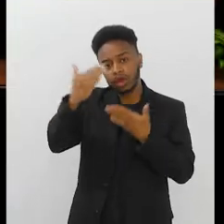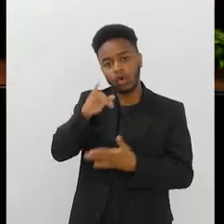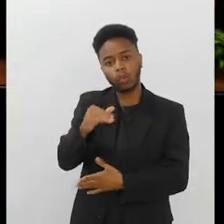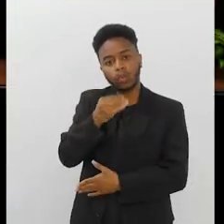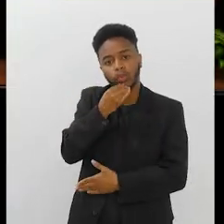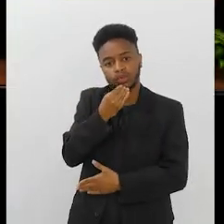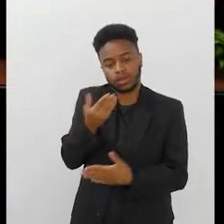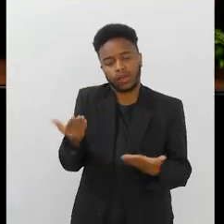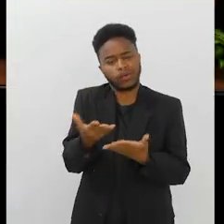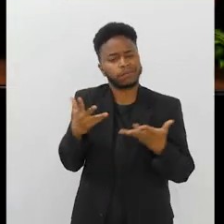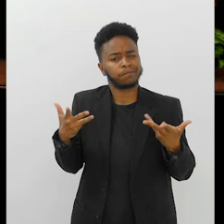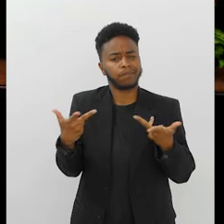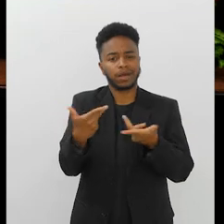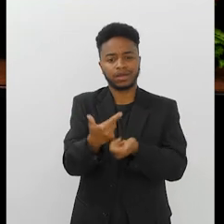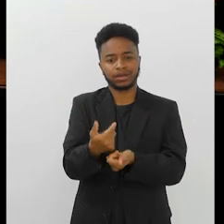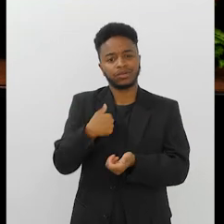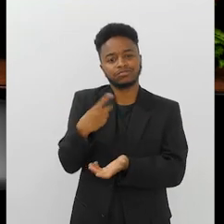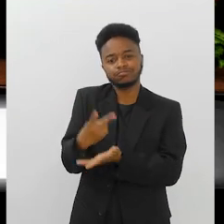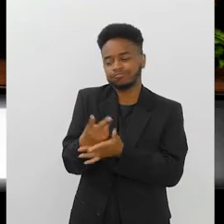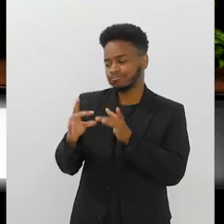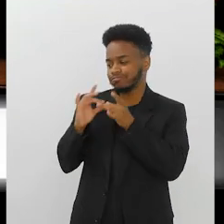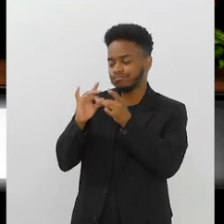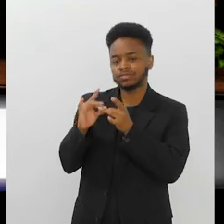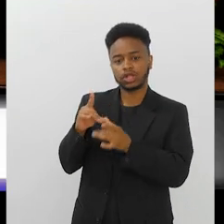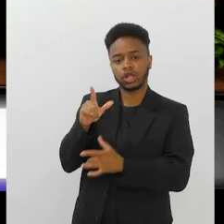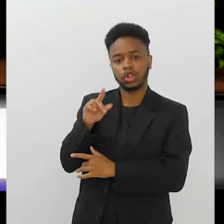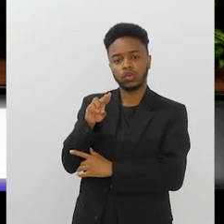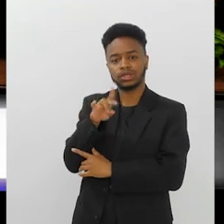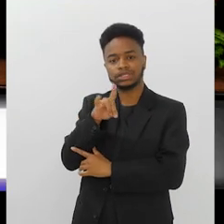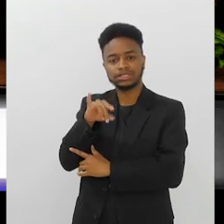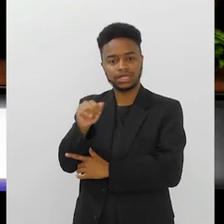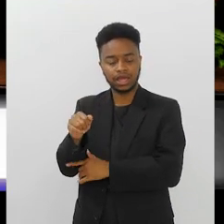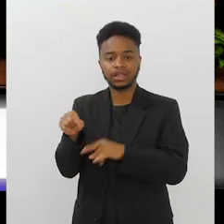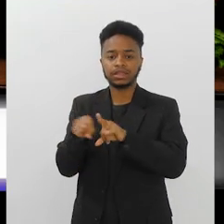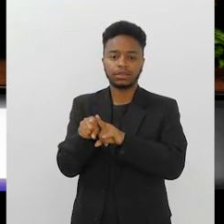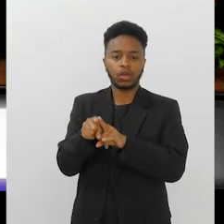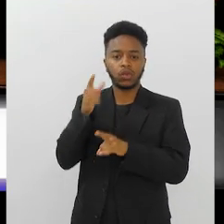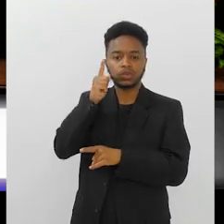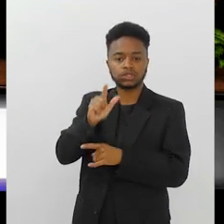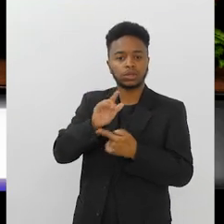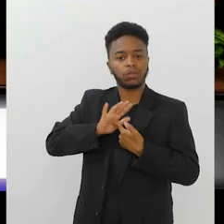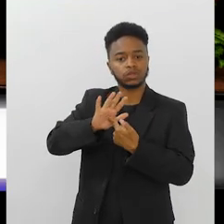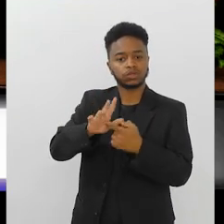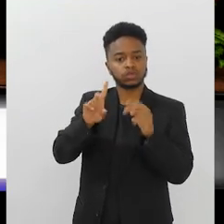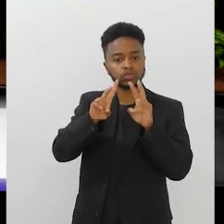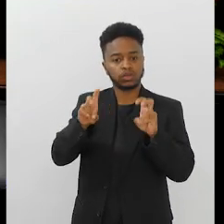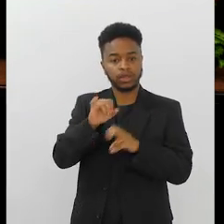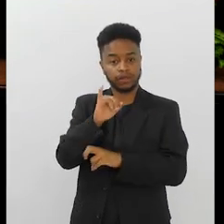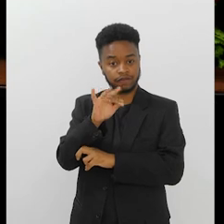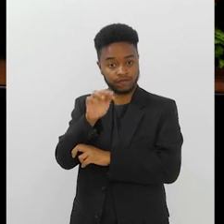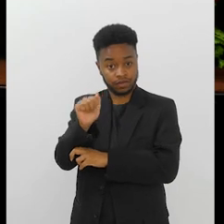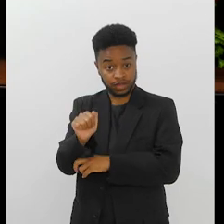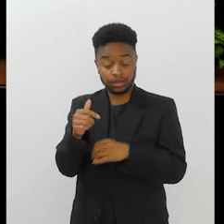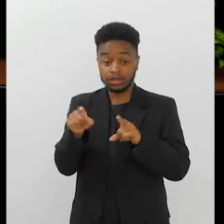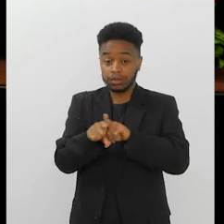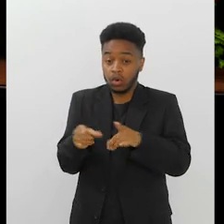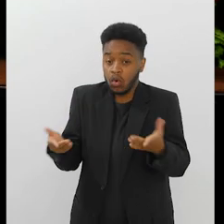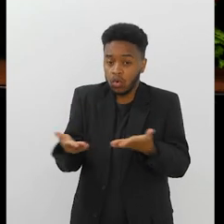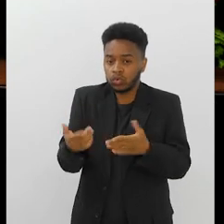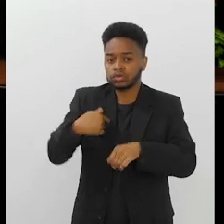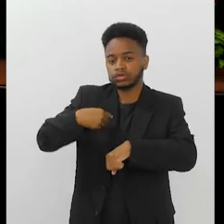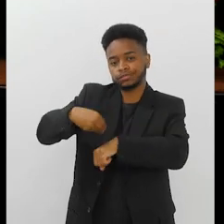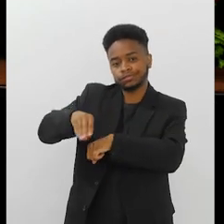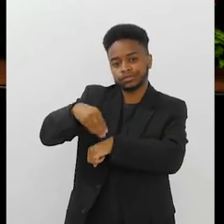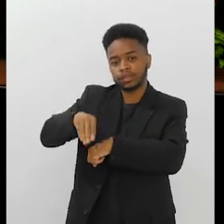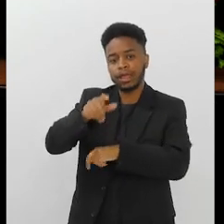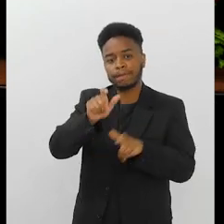primeiro agradecer demais essa oportunidade maravilhosa sempre de estar com você Luzia e sempre poder colocar um pouquinho sobre ifá e uma coisa que